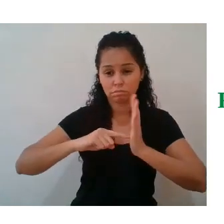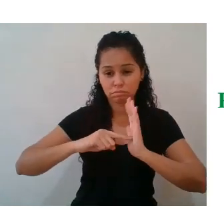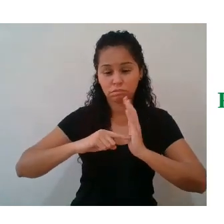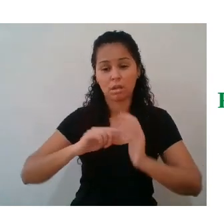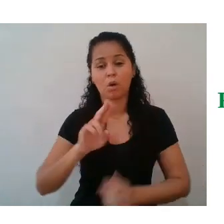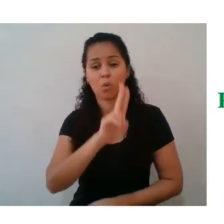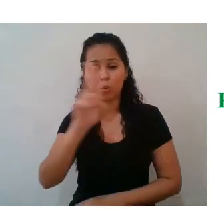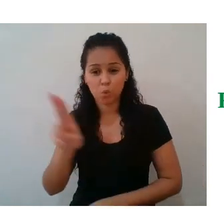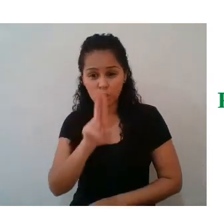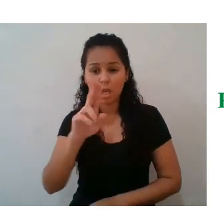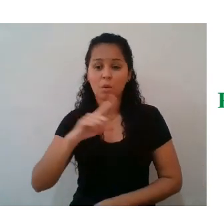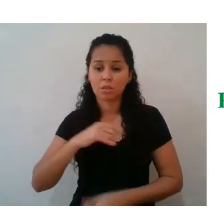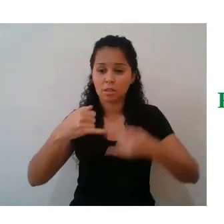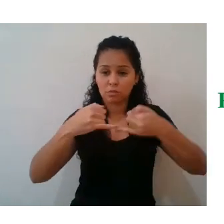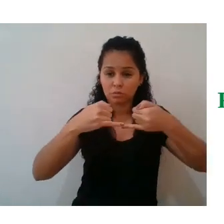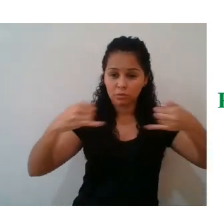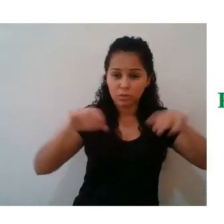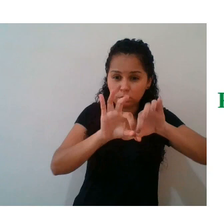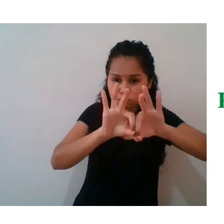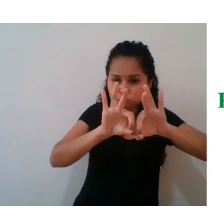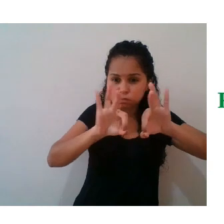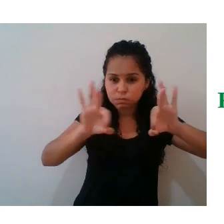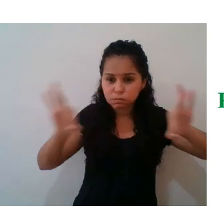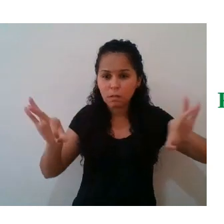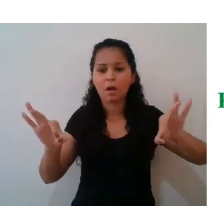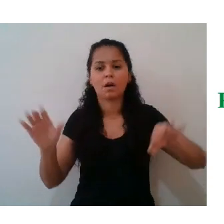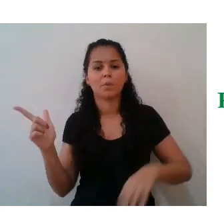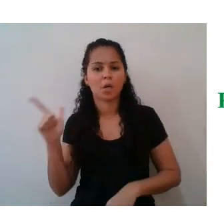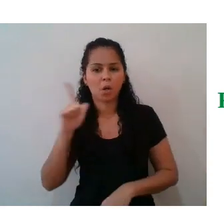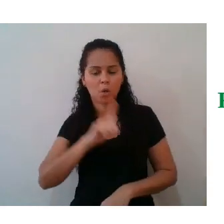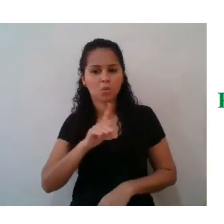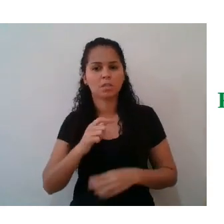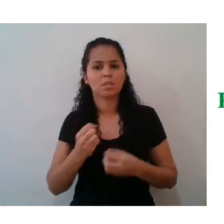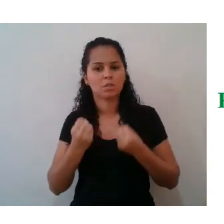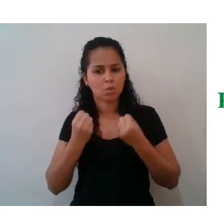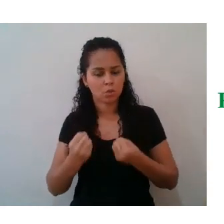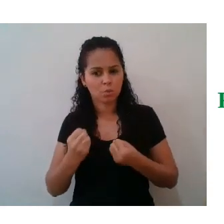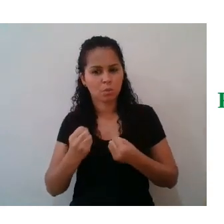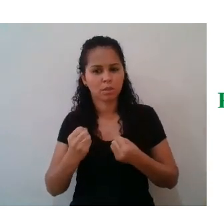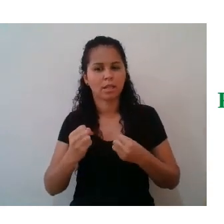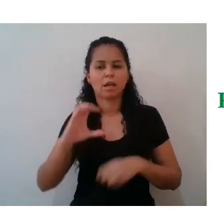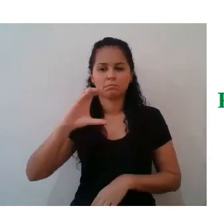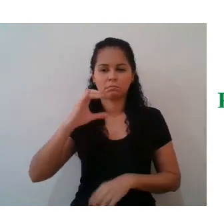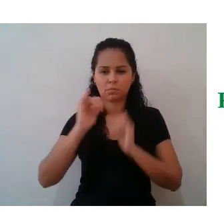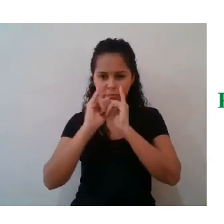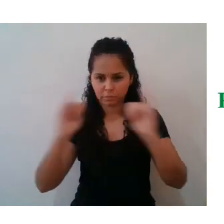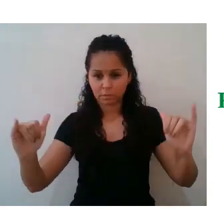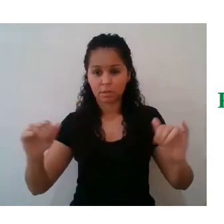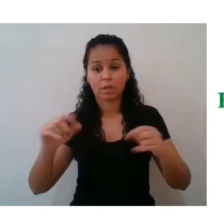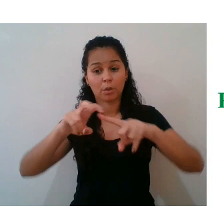nós utilizamos têm um fio um pouco mais grosso do que outros para suportar a passagem de corrente. Então, o fio é um elemento